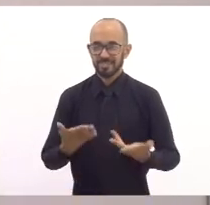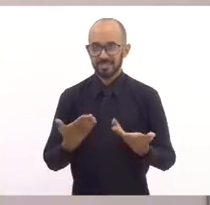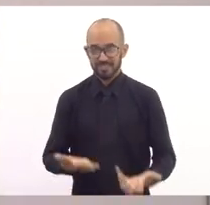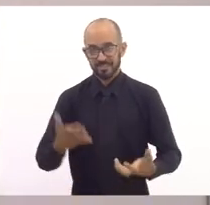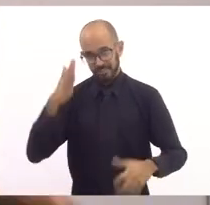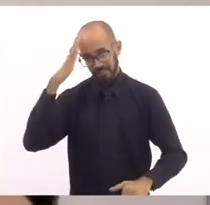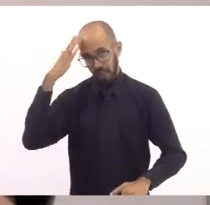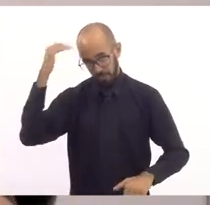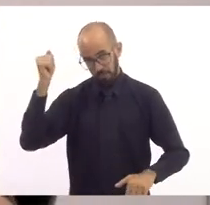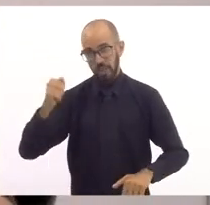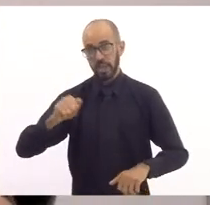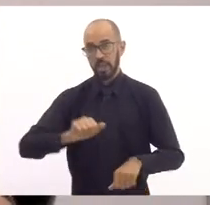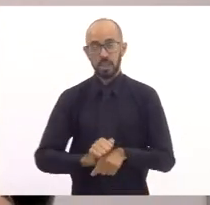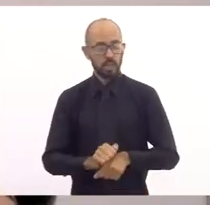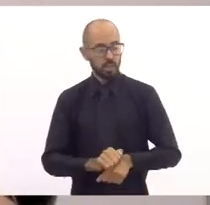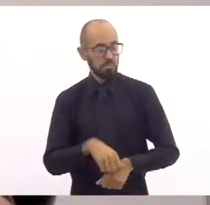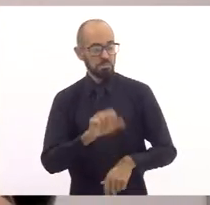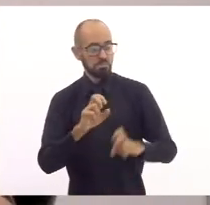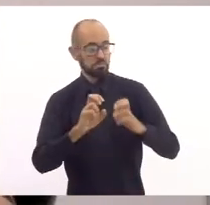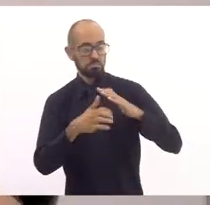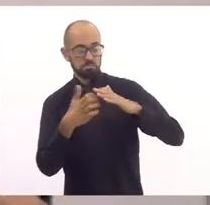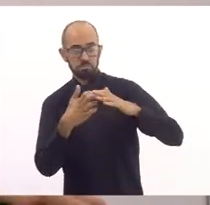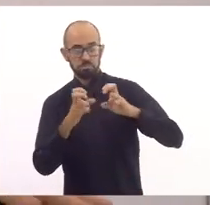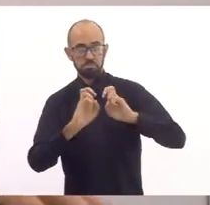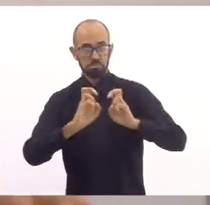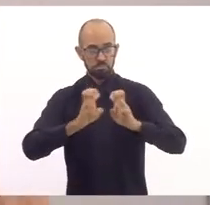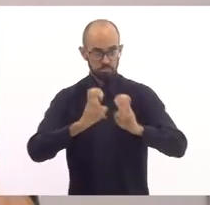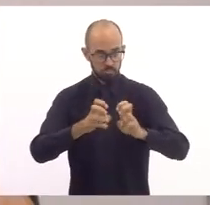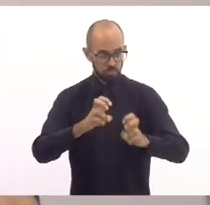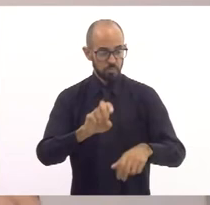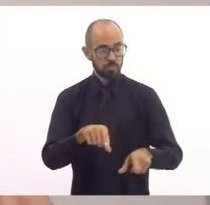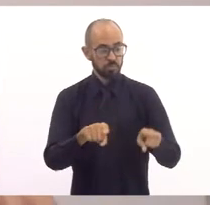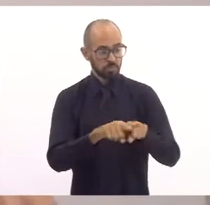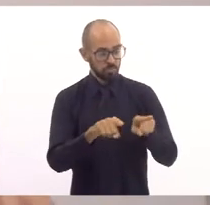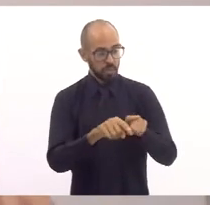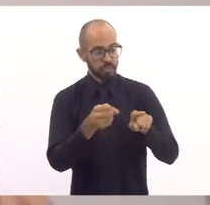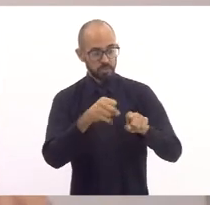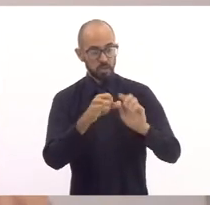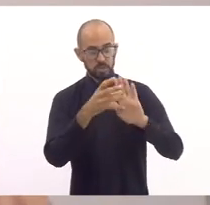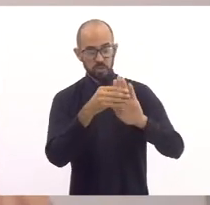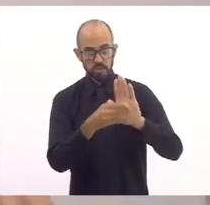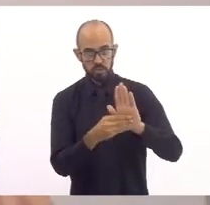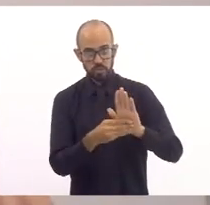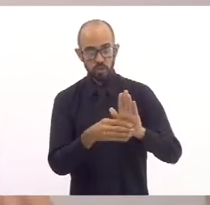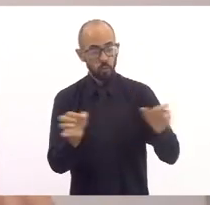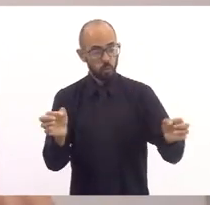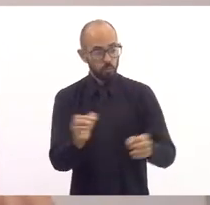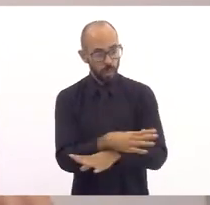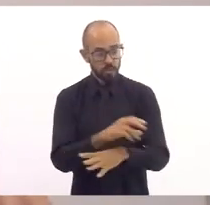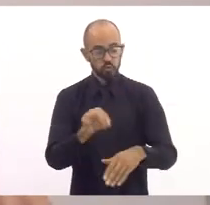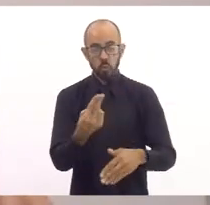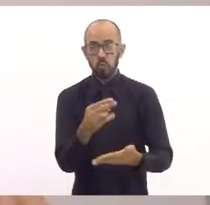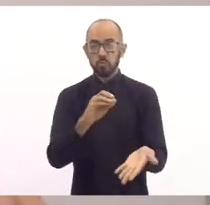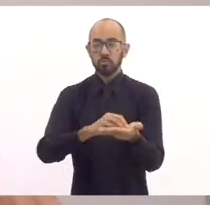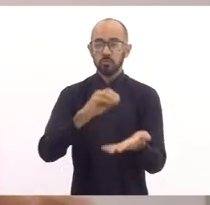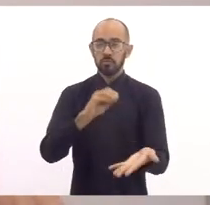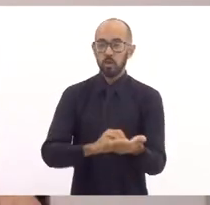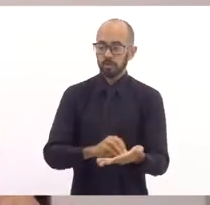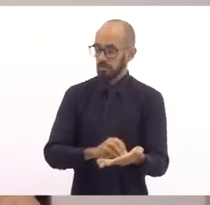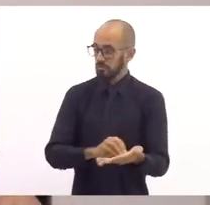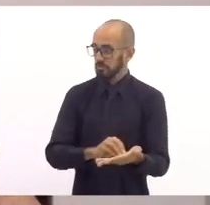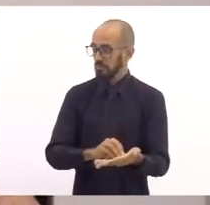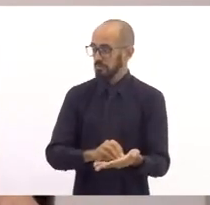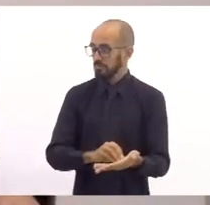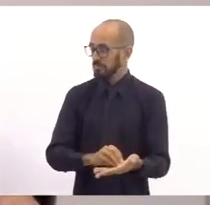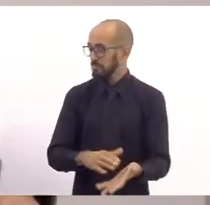Supervia quanto do delegado titular, se esses registros são registros completos e incompletos. Né?